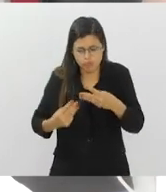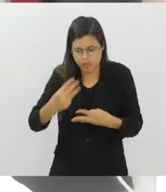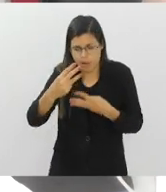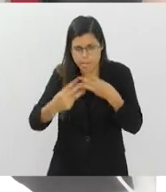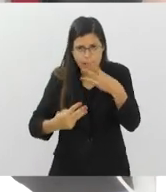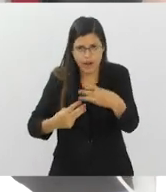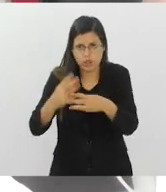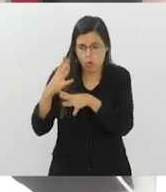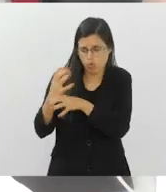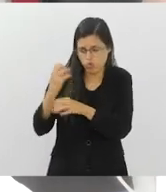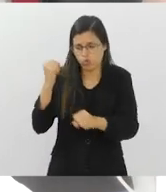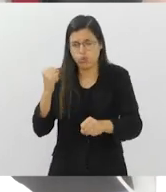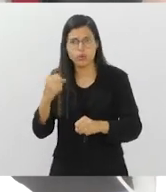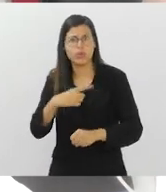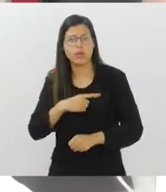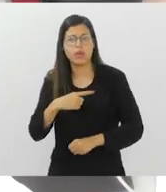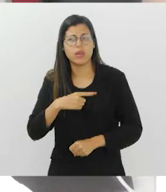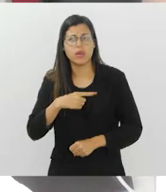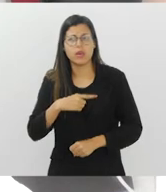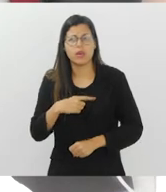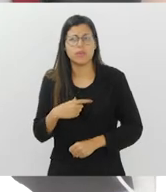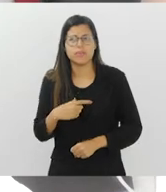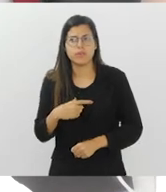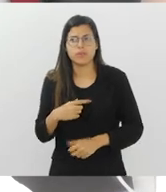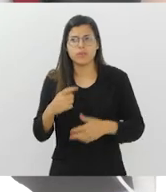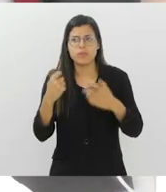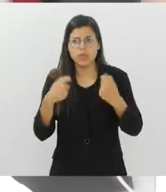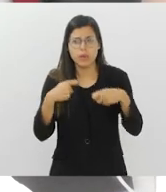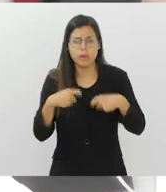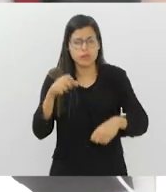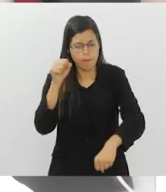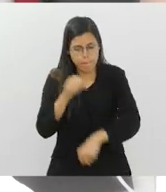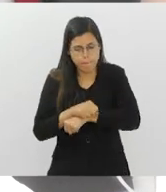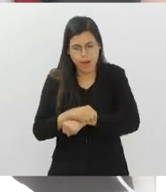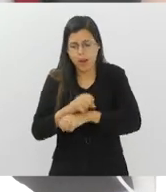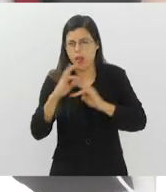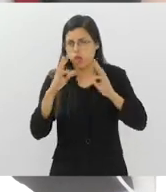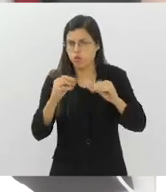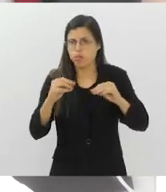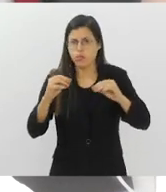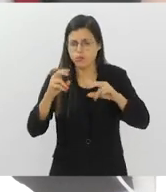que a gente não vai entender de uma vez por todas que é preciso parar,